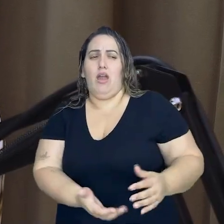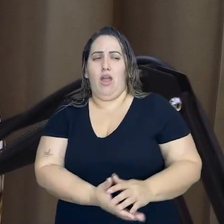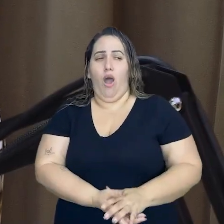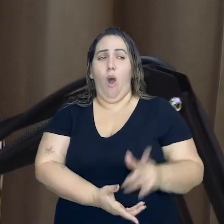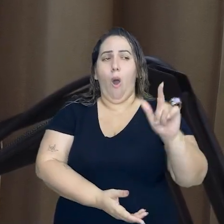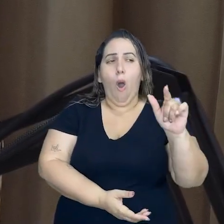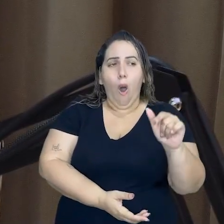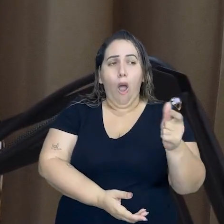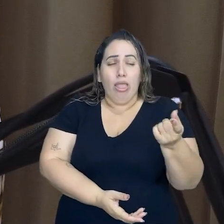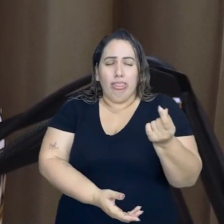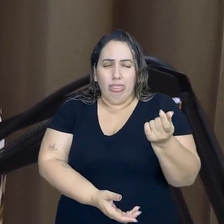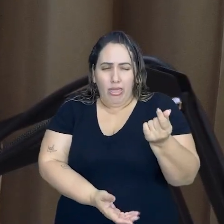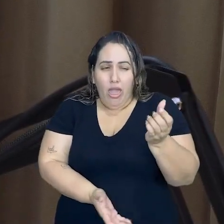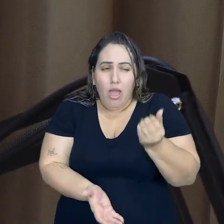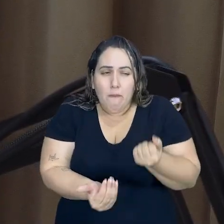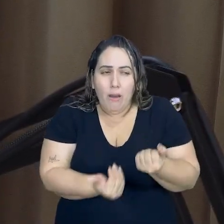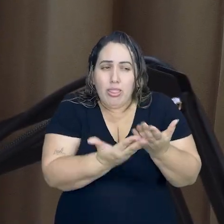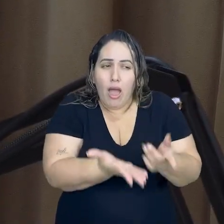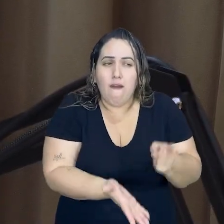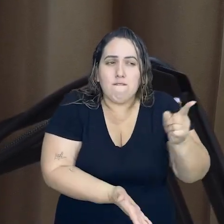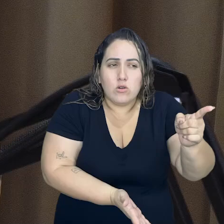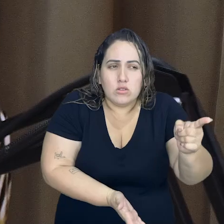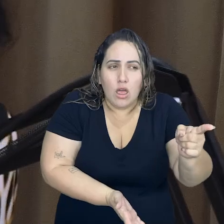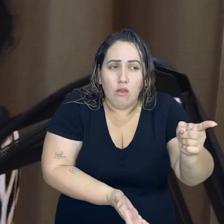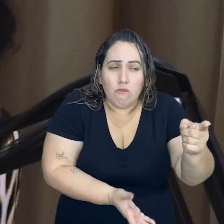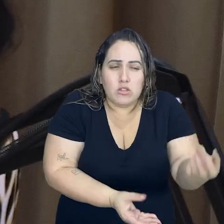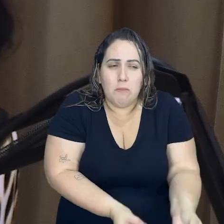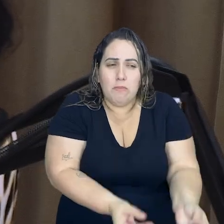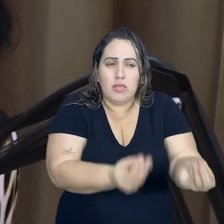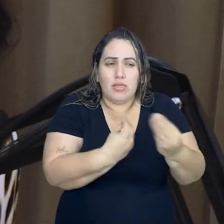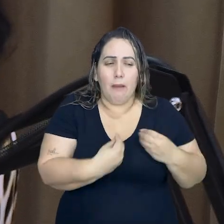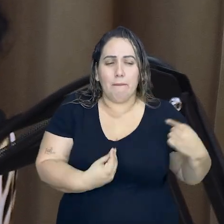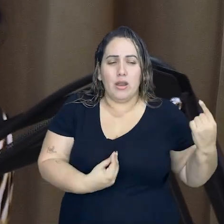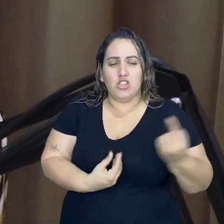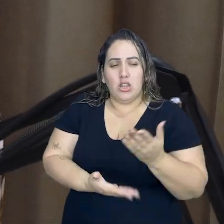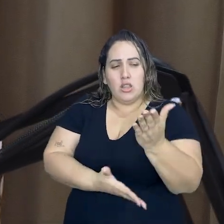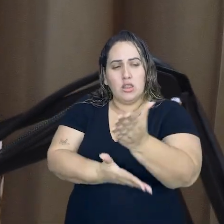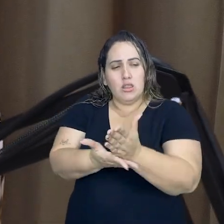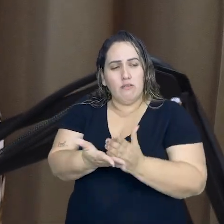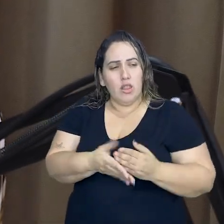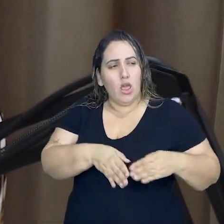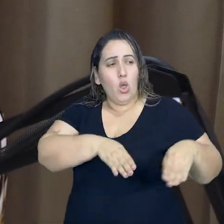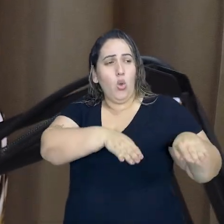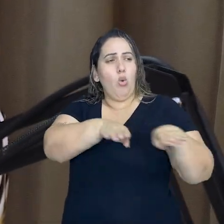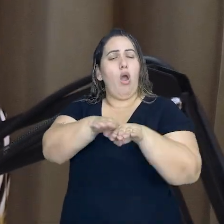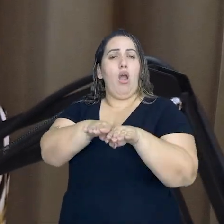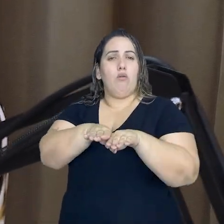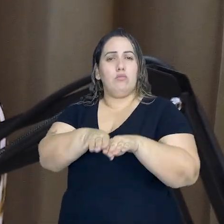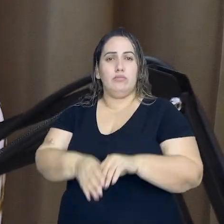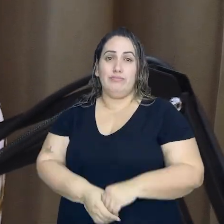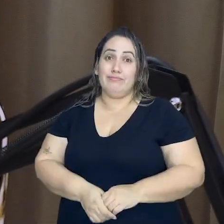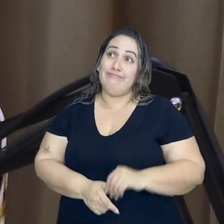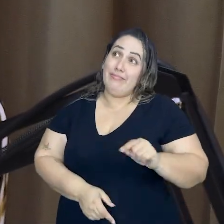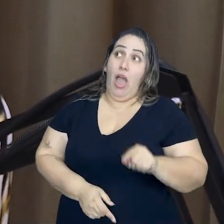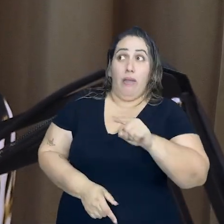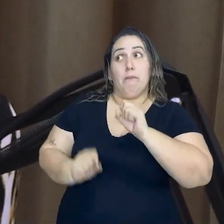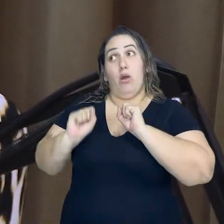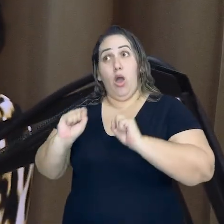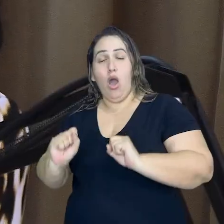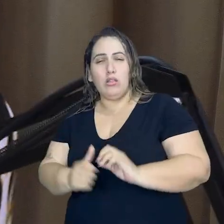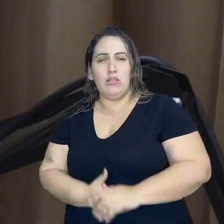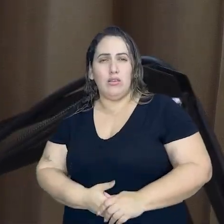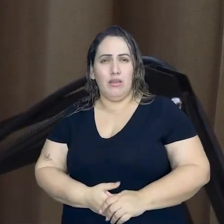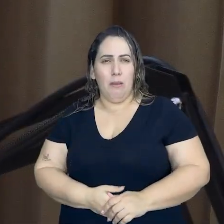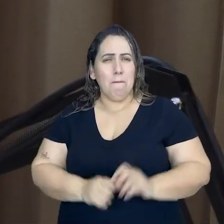acrescentar a explicação de Lígia aqui, se você for cotista, vou dar um exemplo bem claro. Você